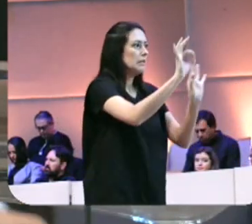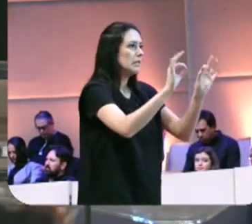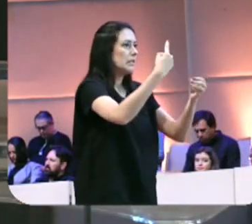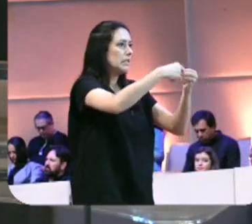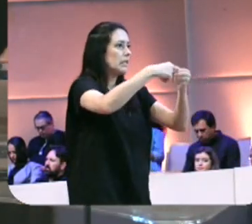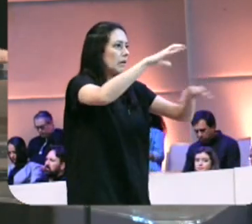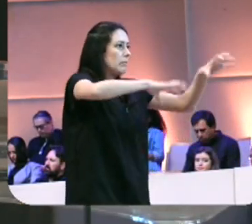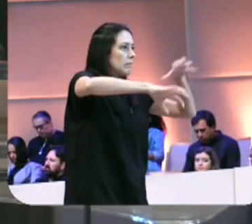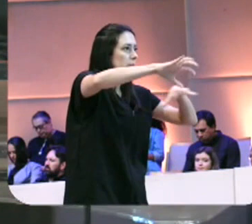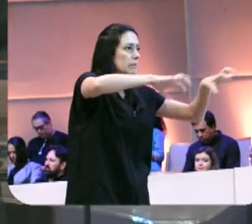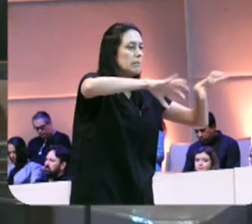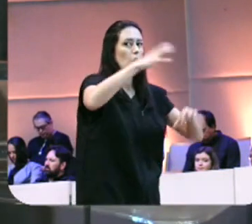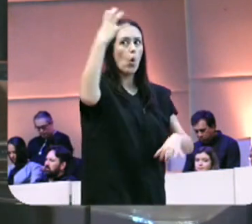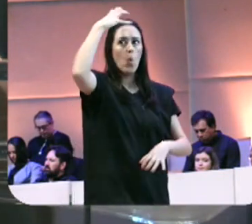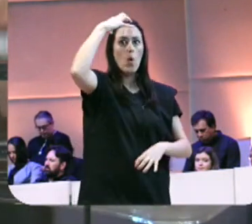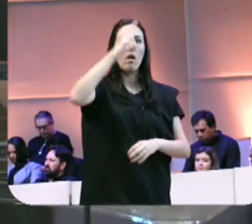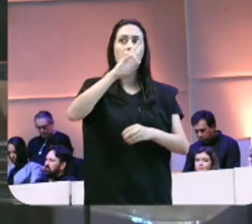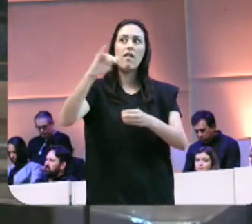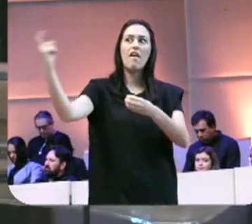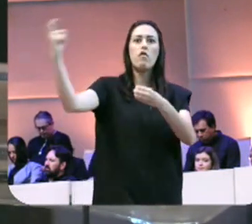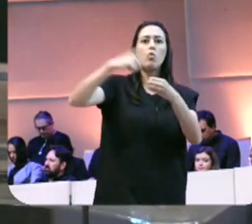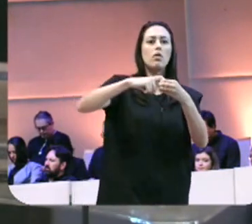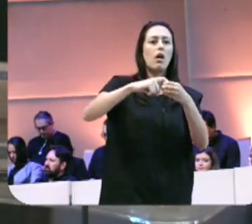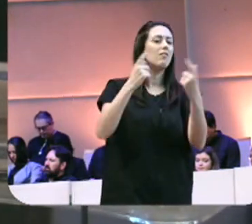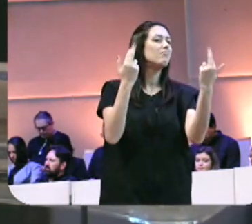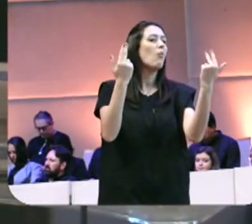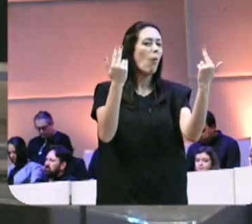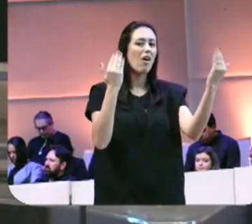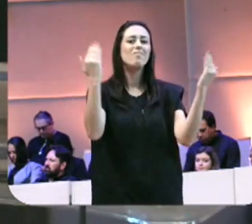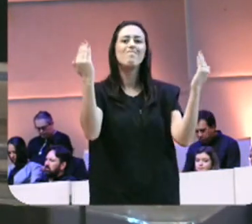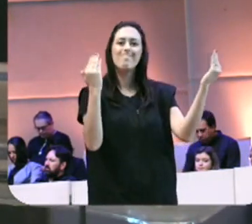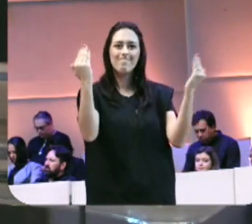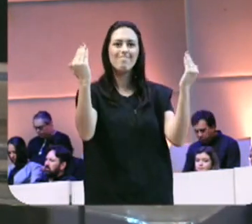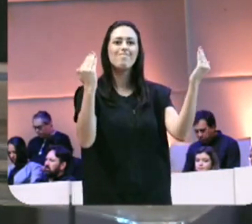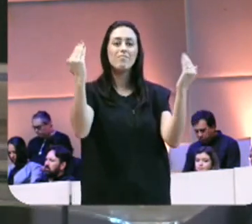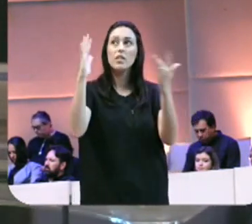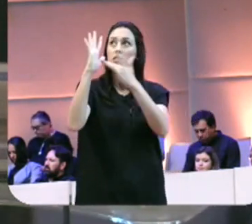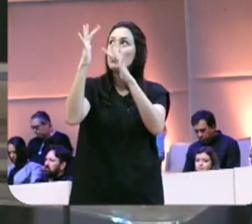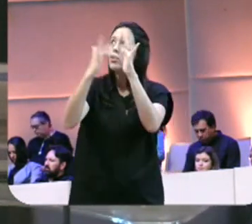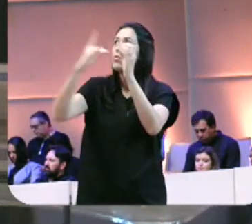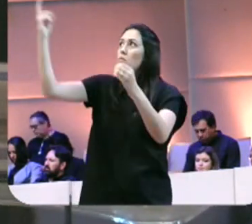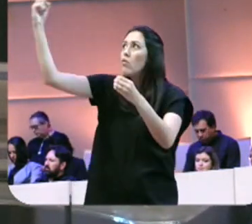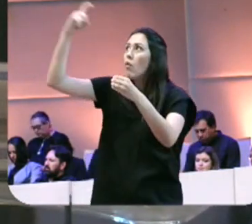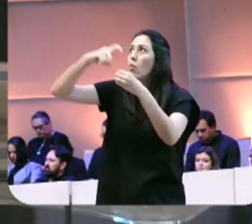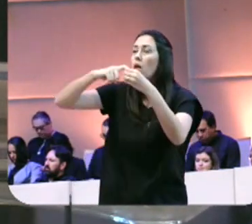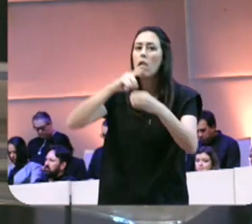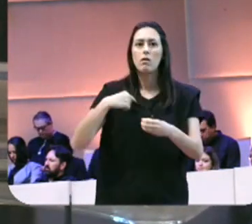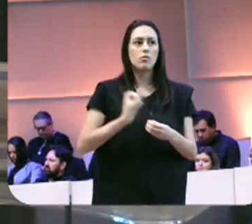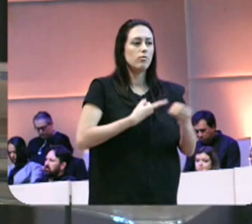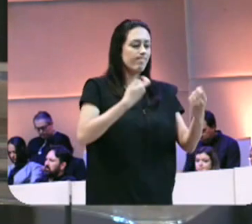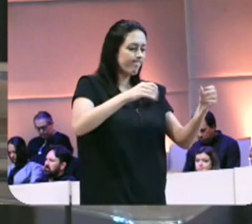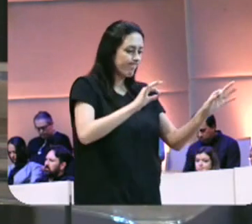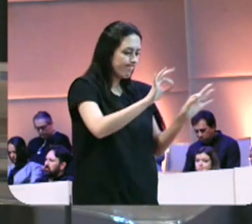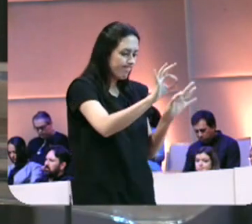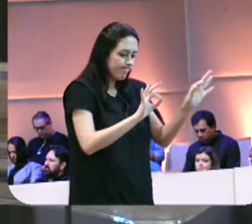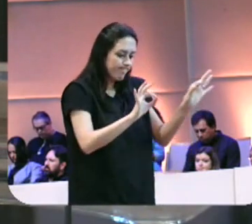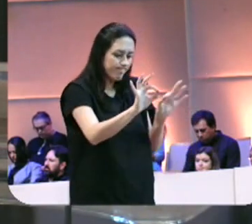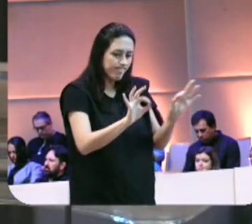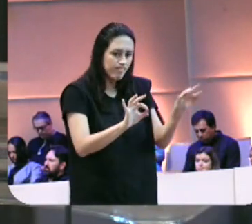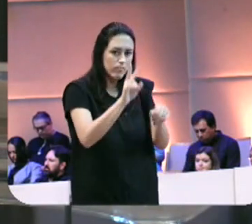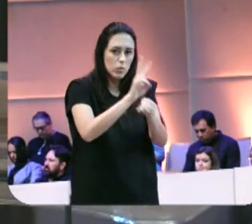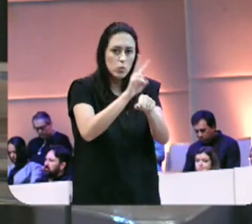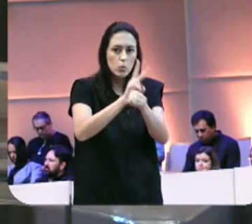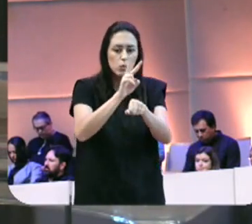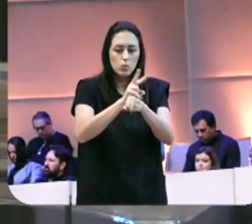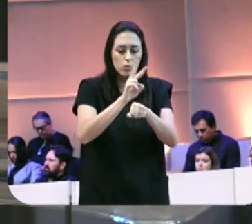rei. E meus irmãos, o meu desejo é que quando Jesus voltar na sua epifania, ele encontre a